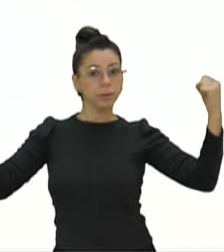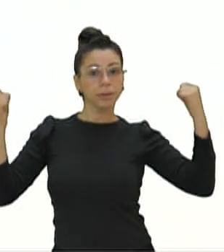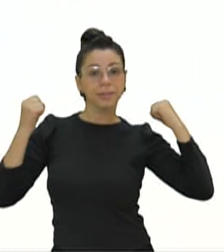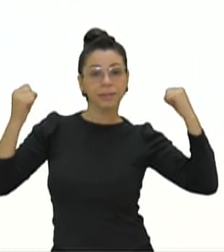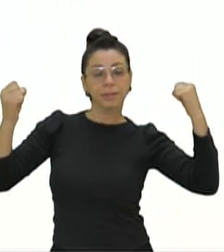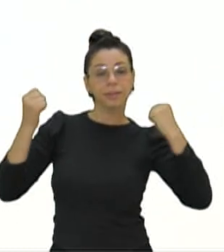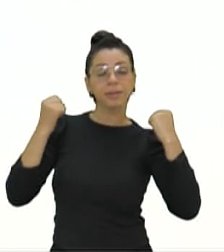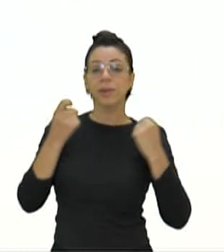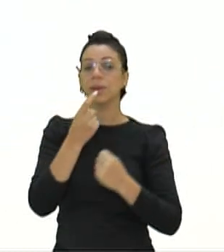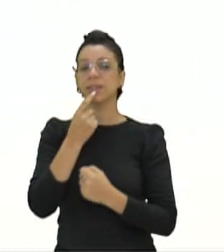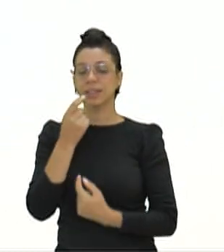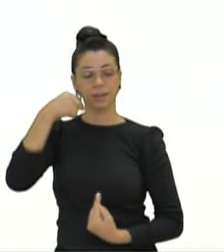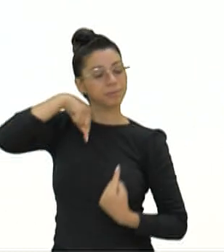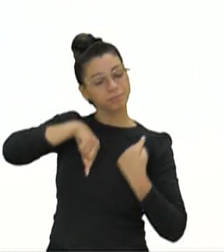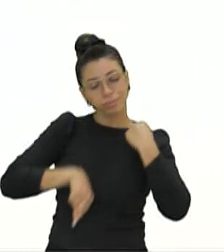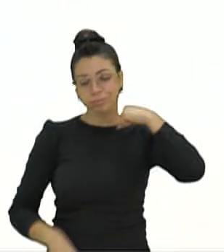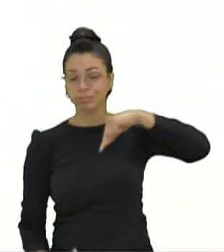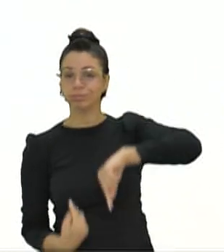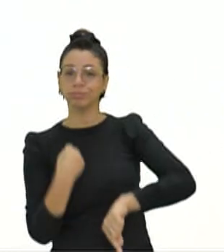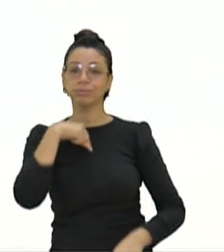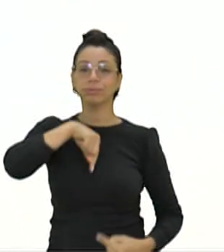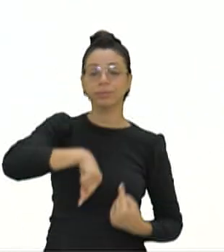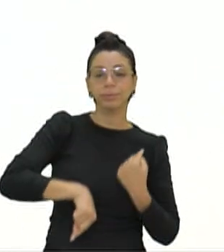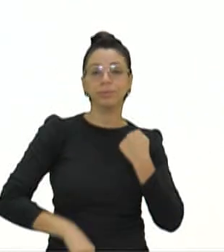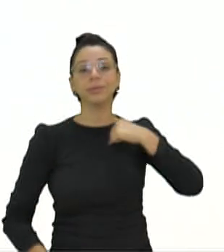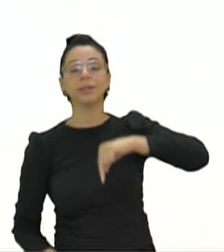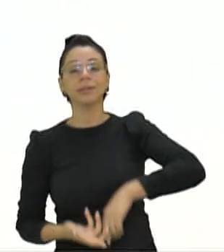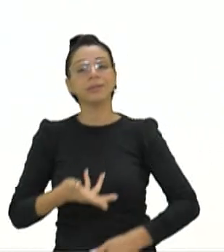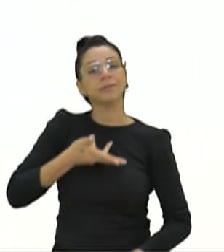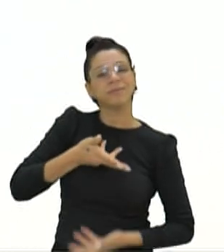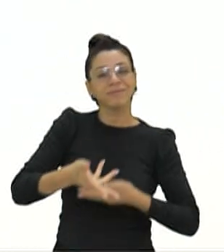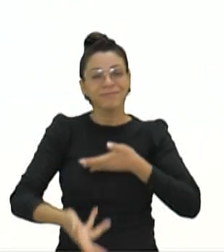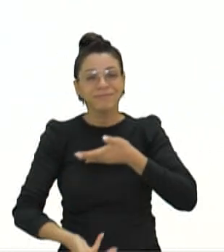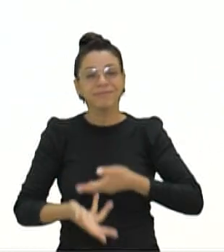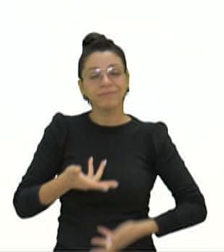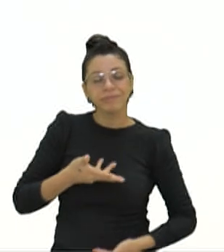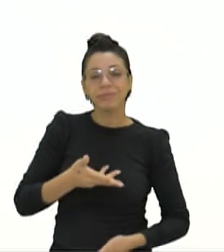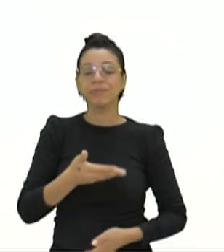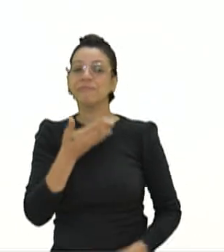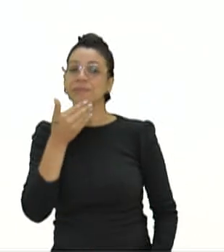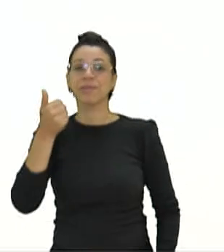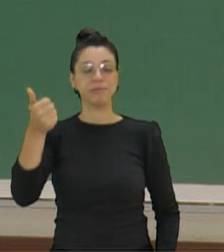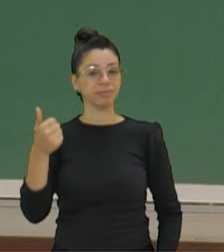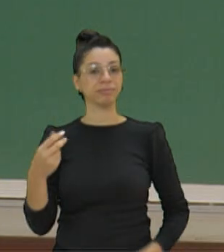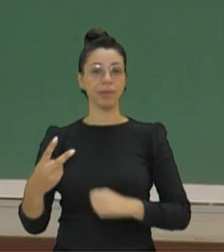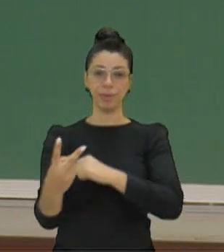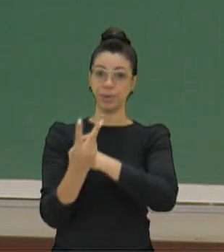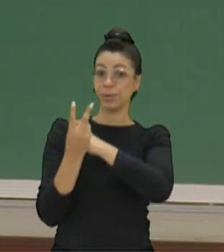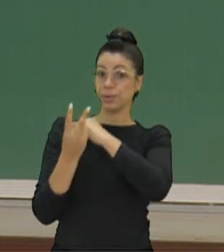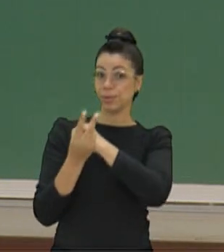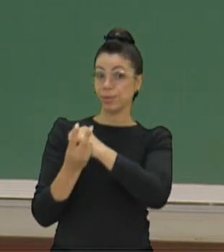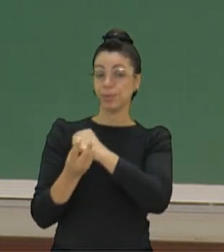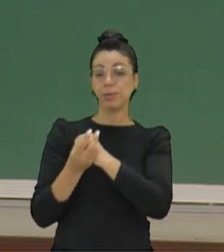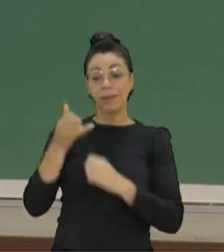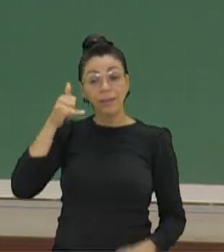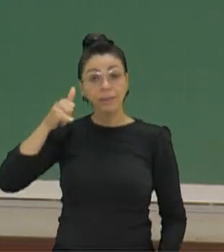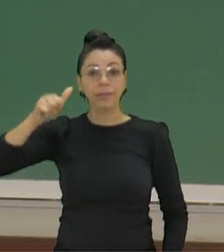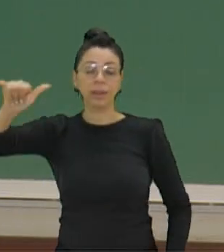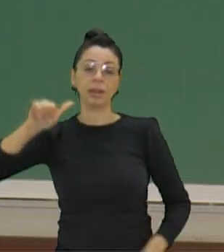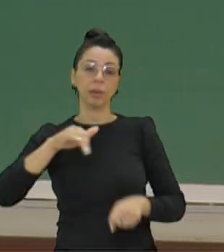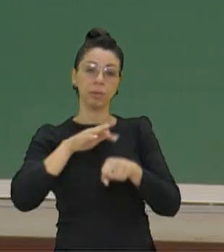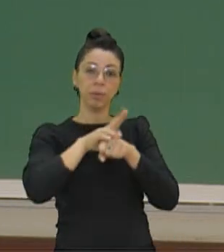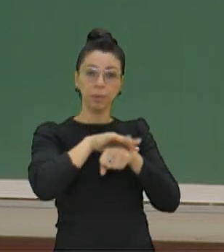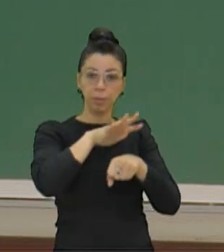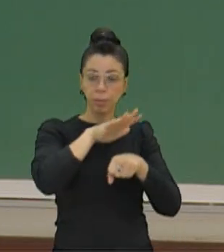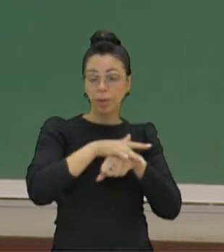sangue fluir melhor, né? Fazem toda essa oxigenação aí melhor. Então, ajuda a preservar, a fazer,